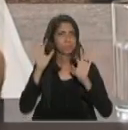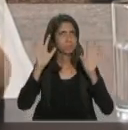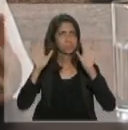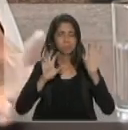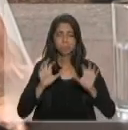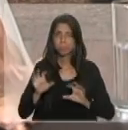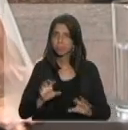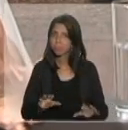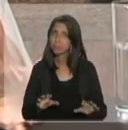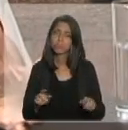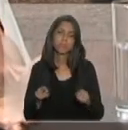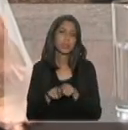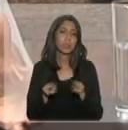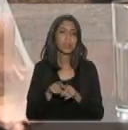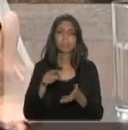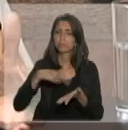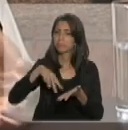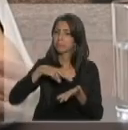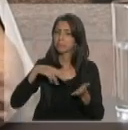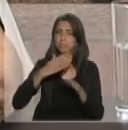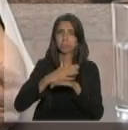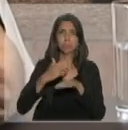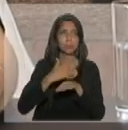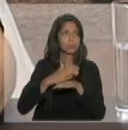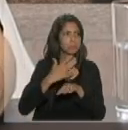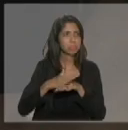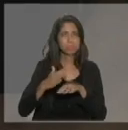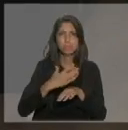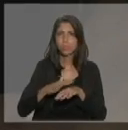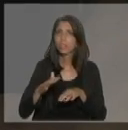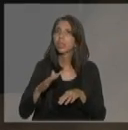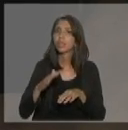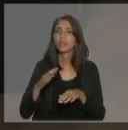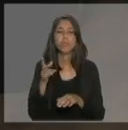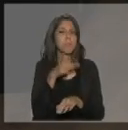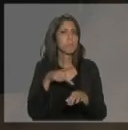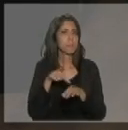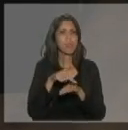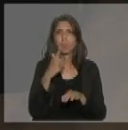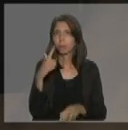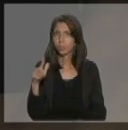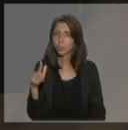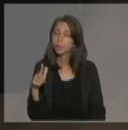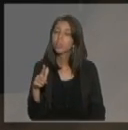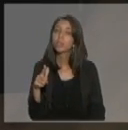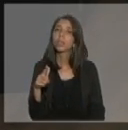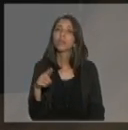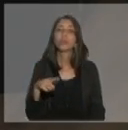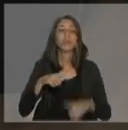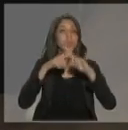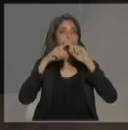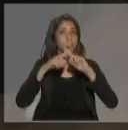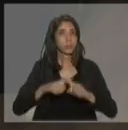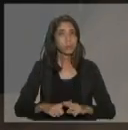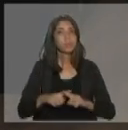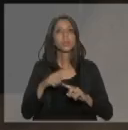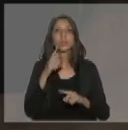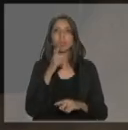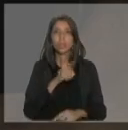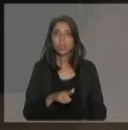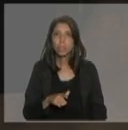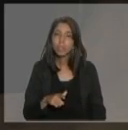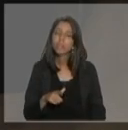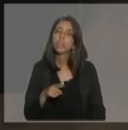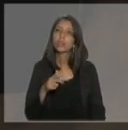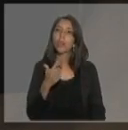cenografia e com uma coreografia e vestuário, tudo internacional. Nós começamos a competir no nível do